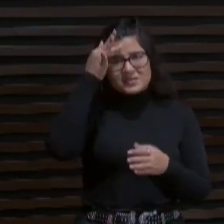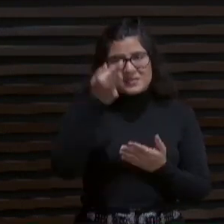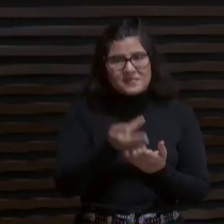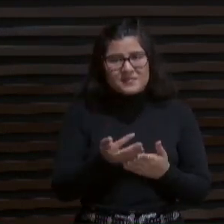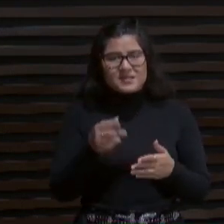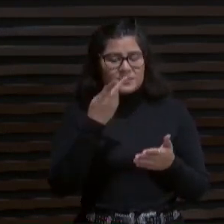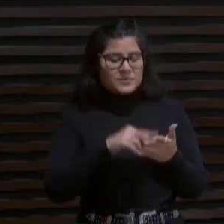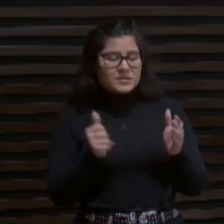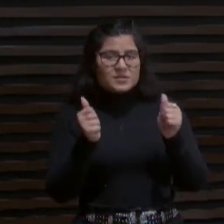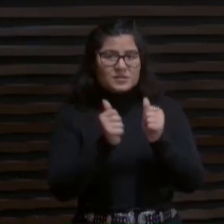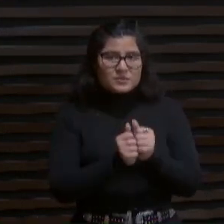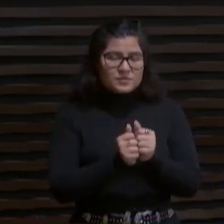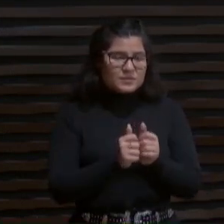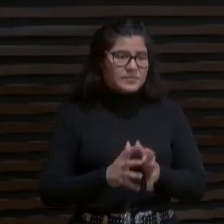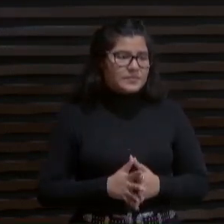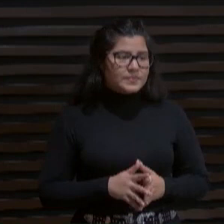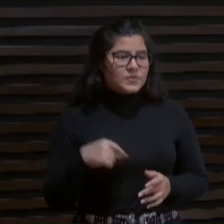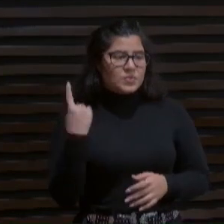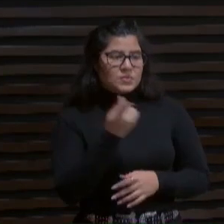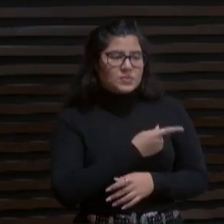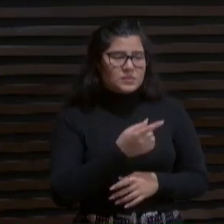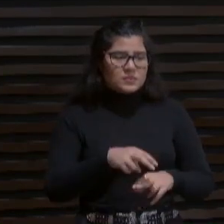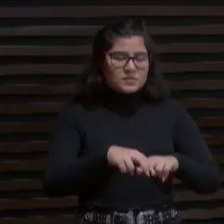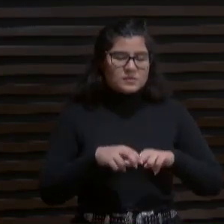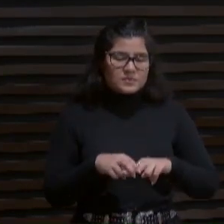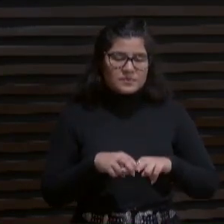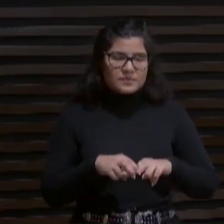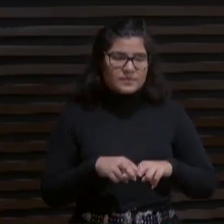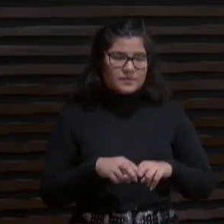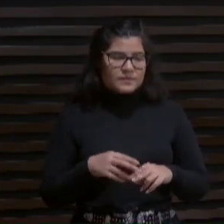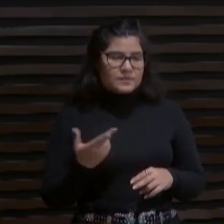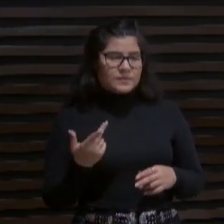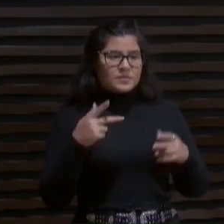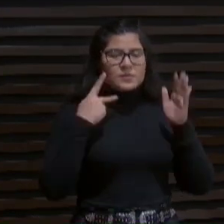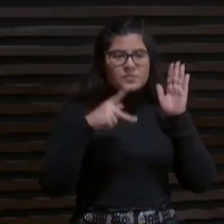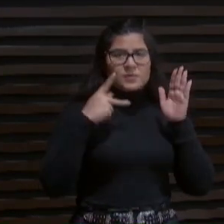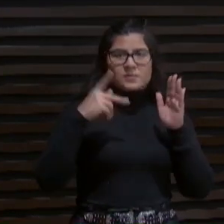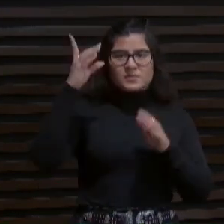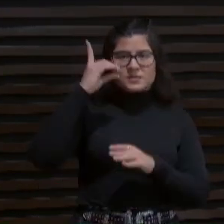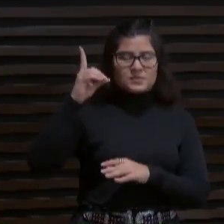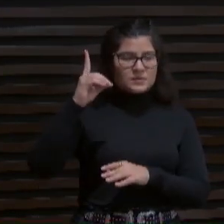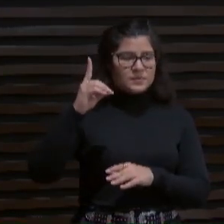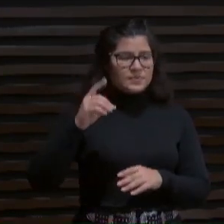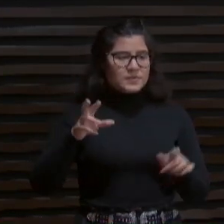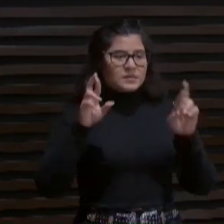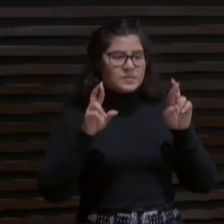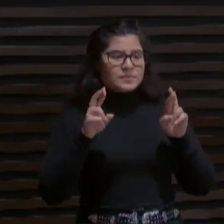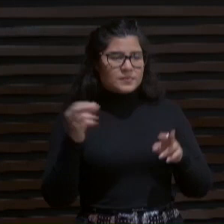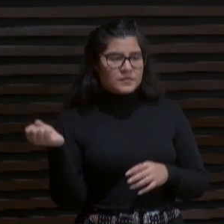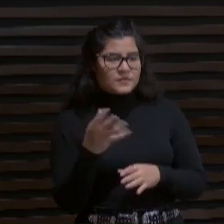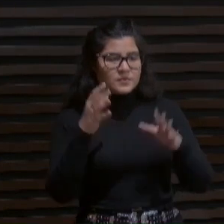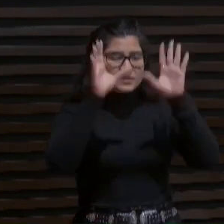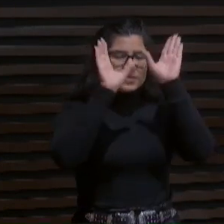2 Pedro 3,13? Nós, porém, segundo a promessa de Deus,